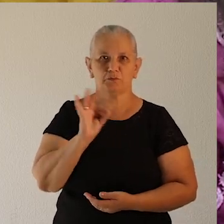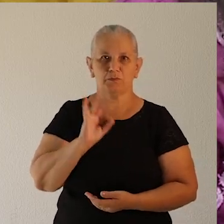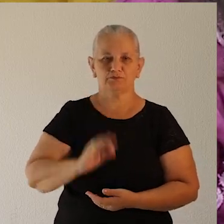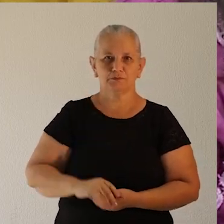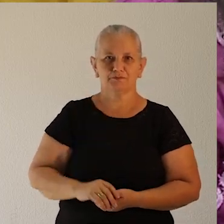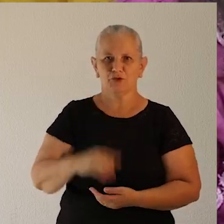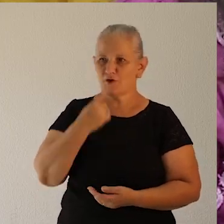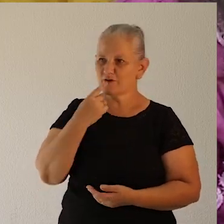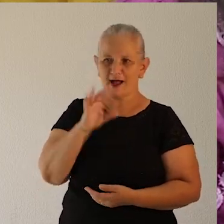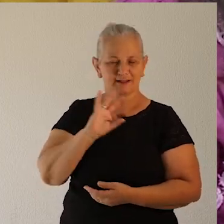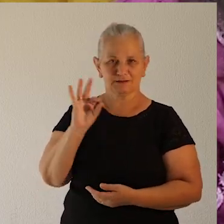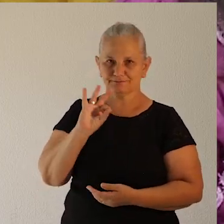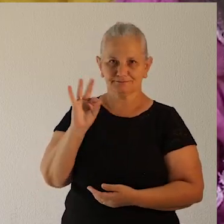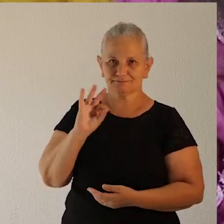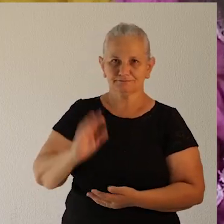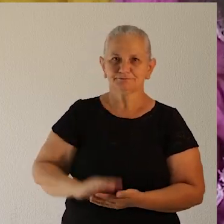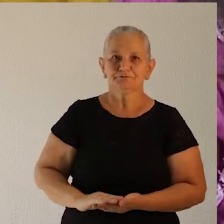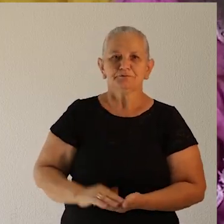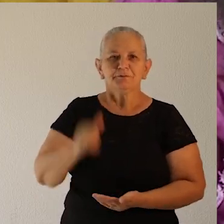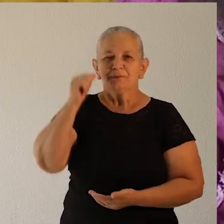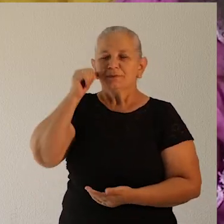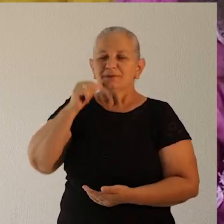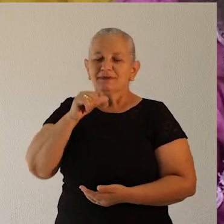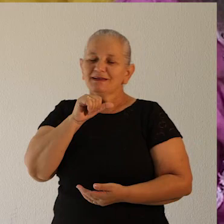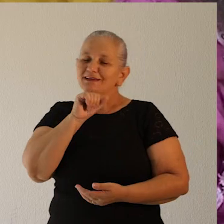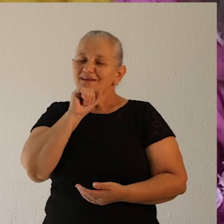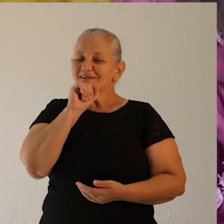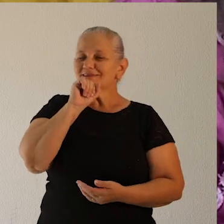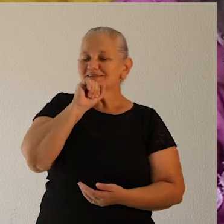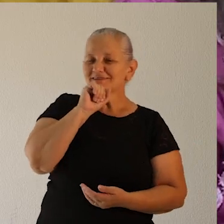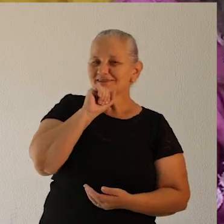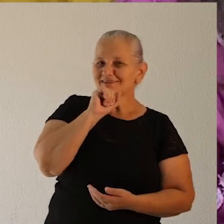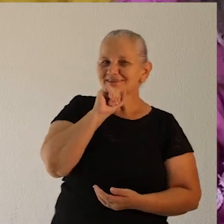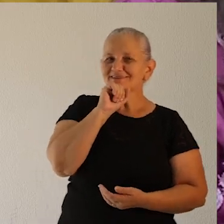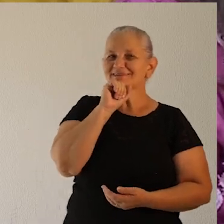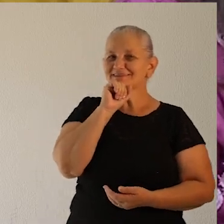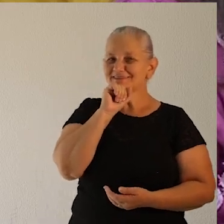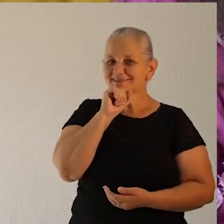fala não. Mãe,